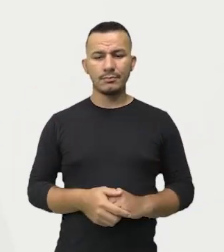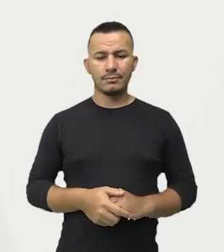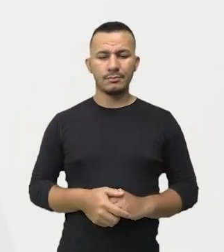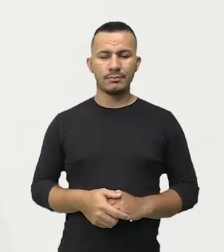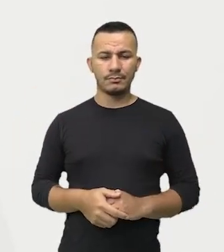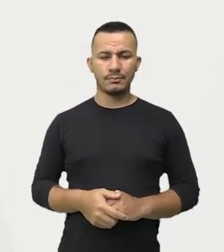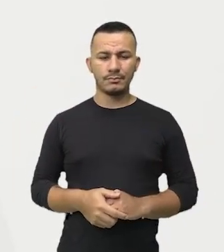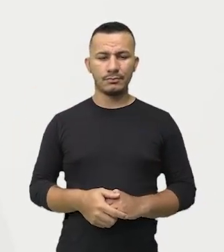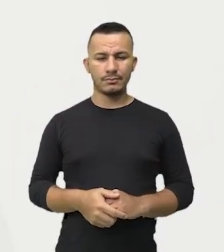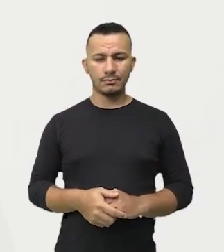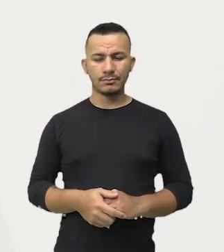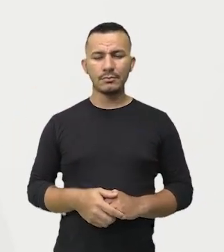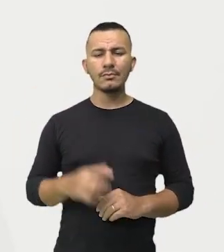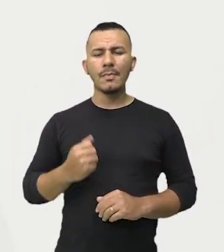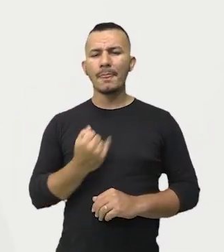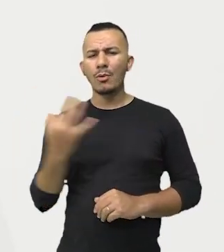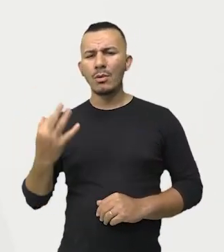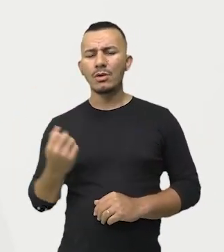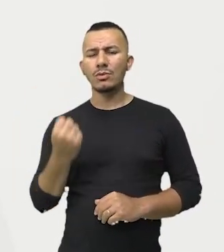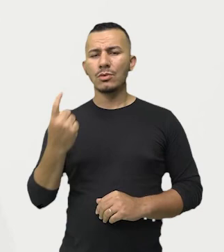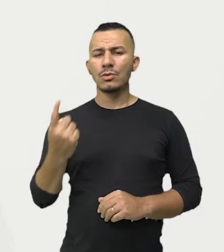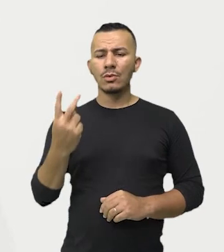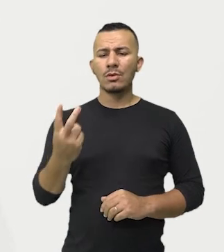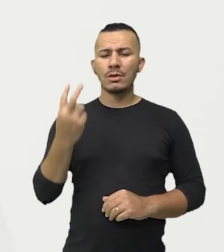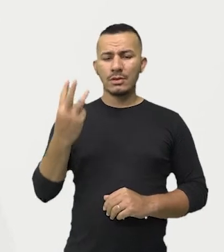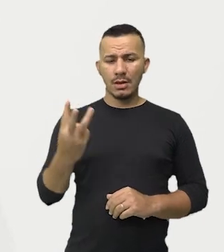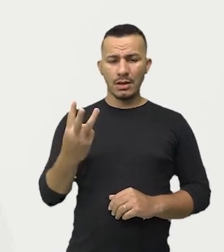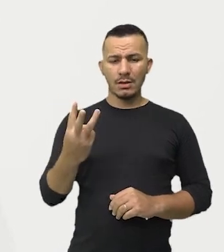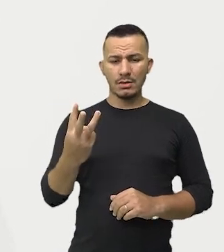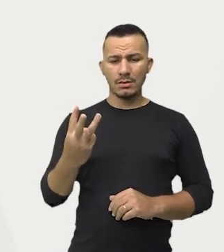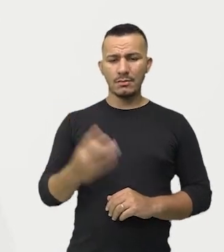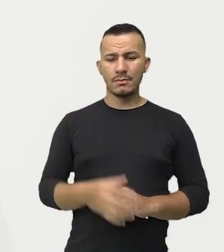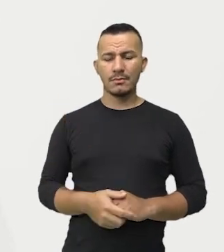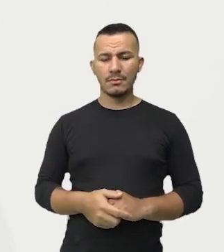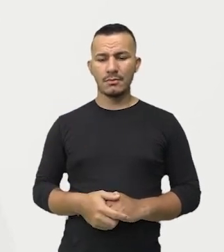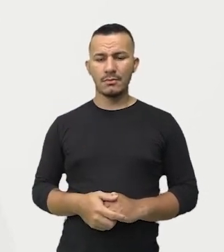3, ó. Quantos tracinhos? 3,1,